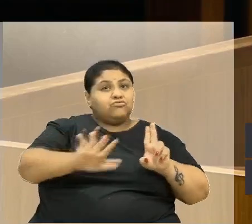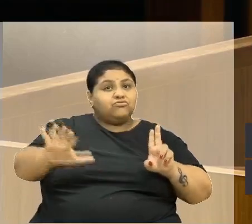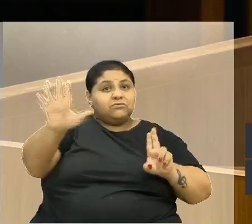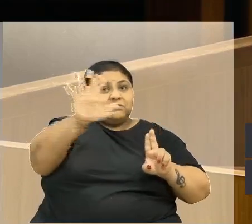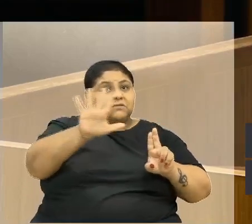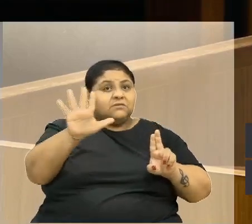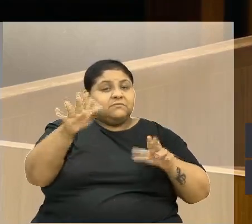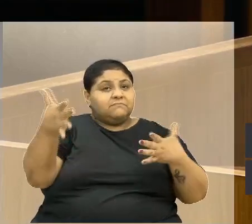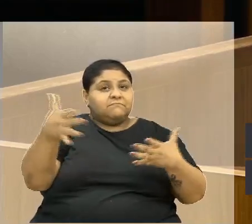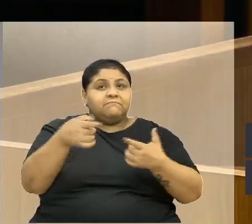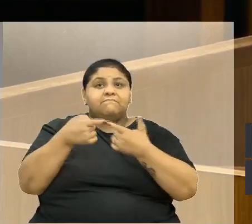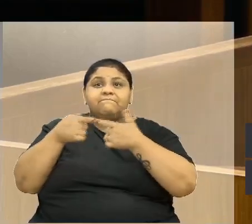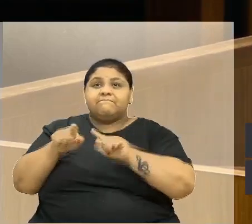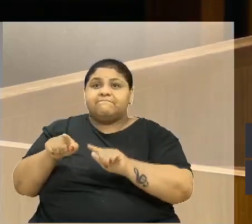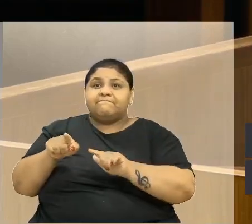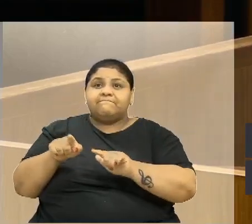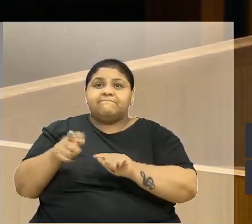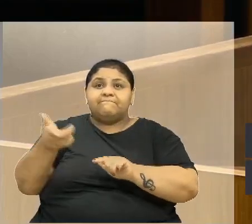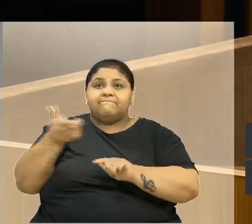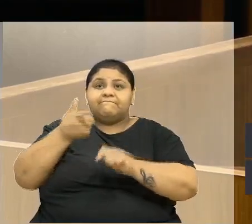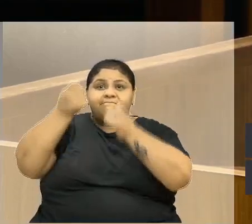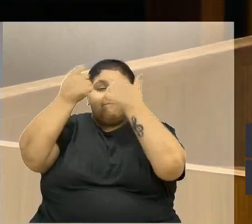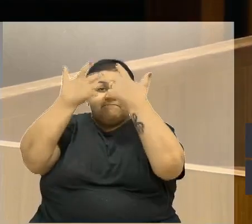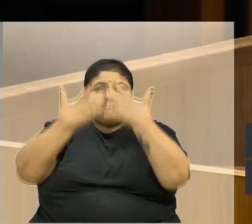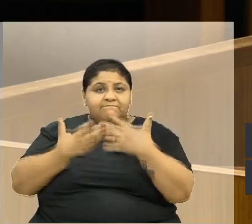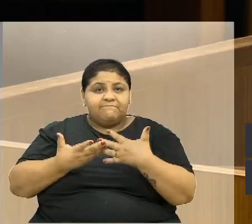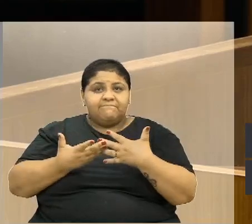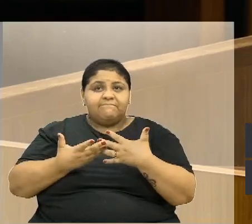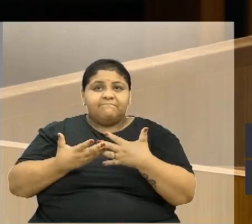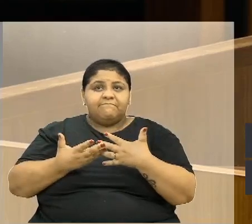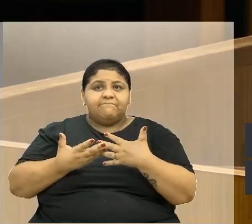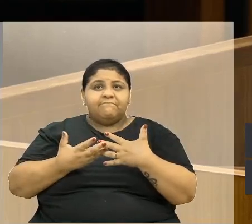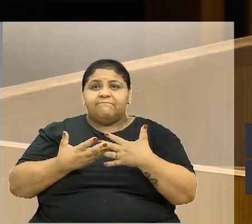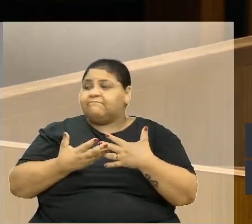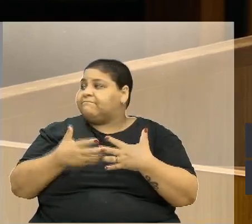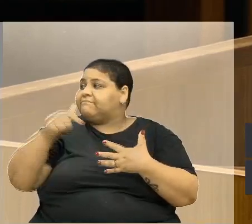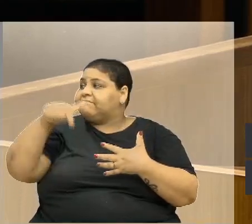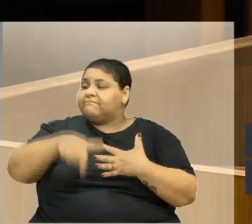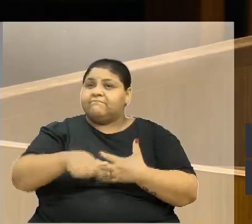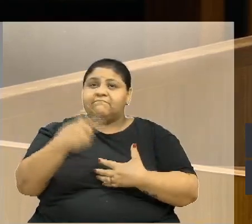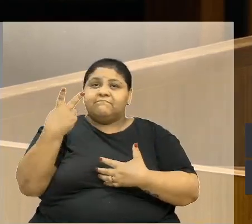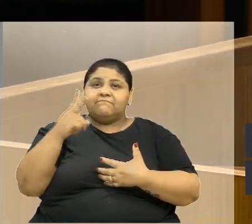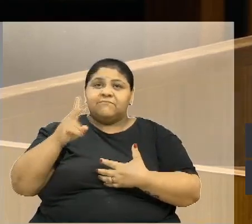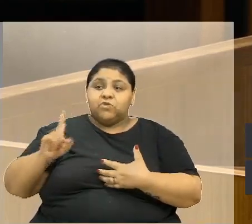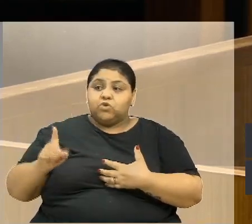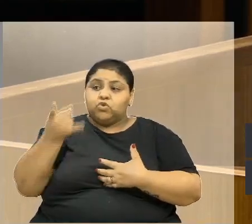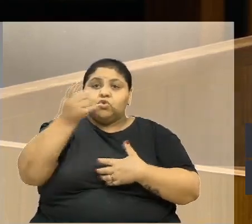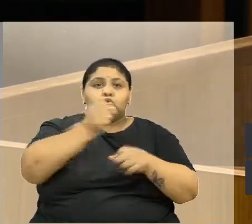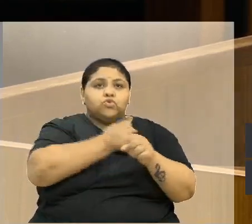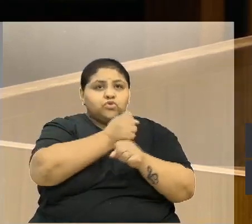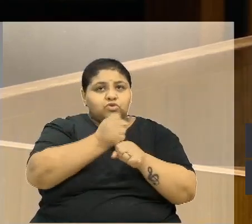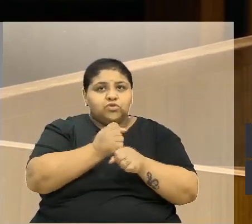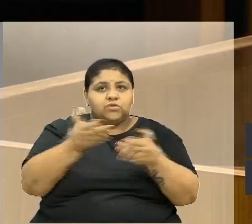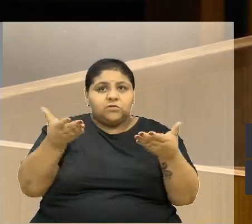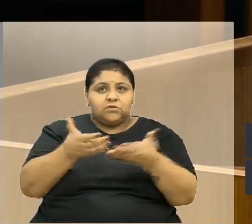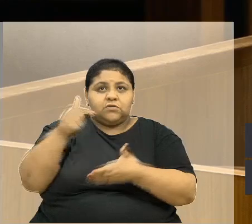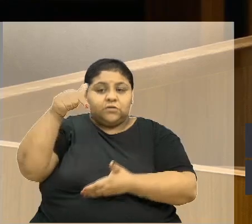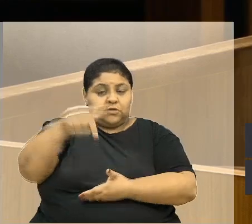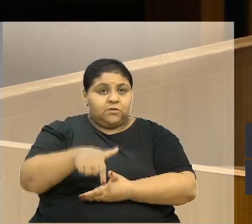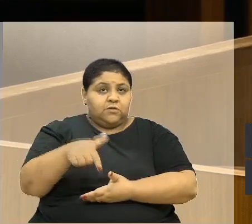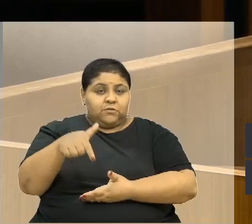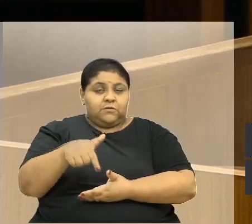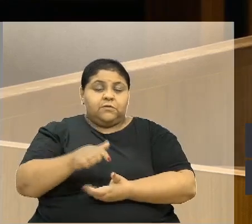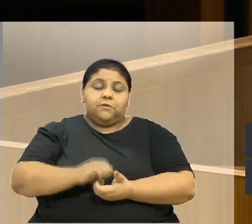né? Mas eu quero colocar aqui que meus 2 últimos anos, né, que eu fiquei aqui, não estou colocando